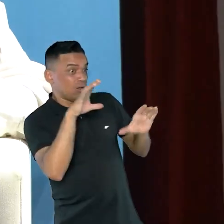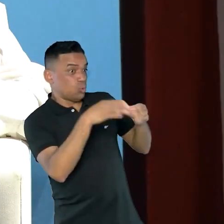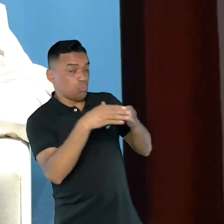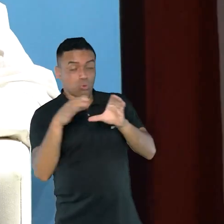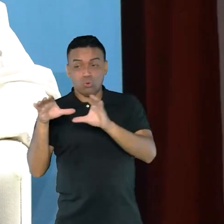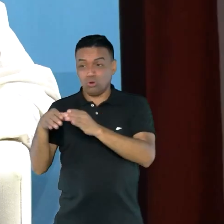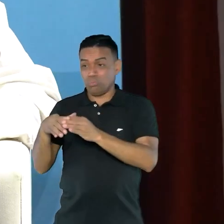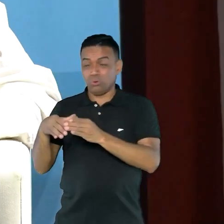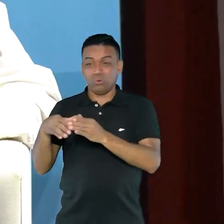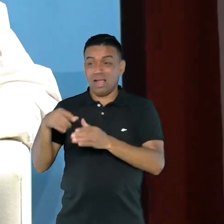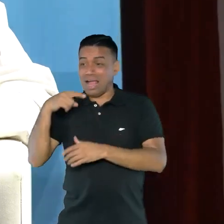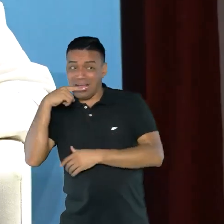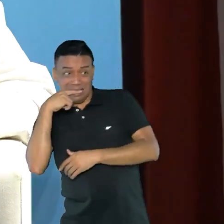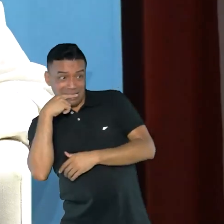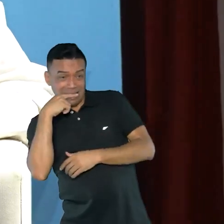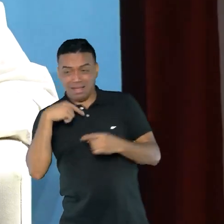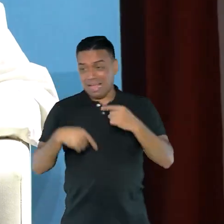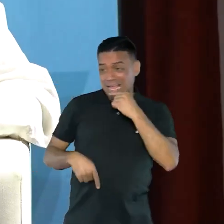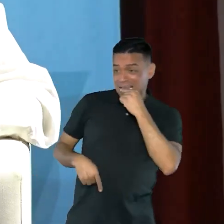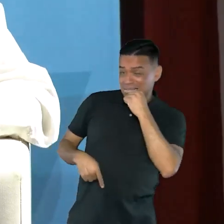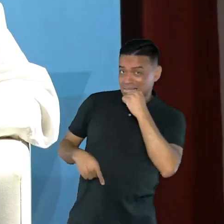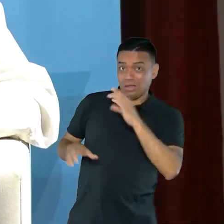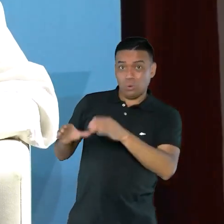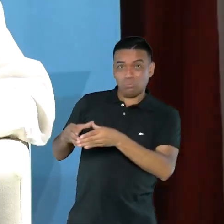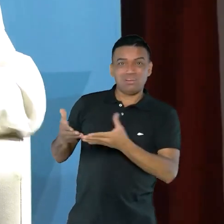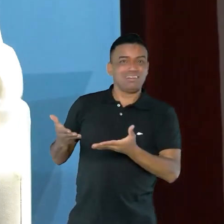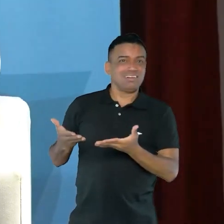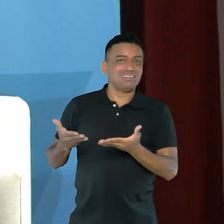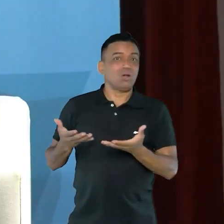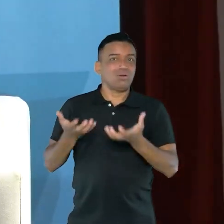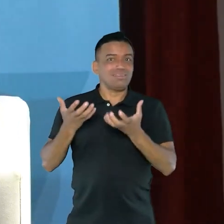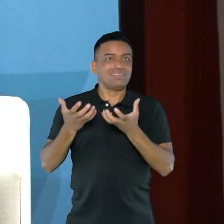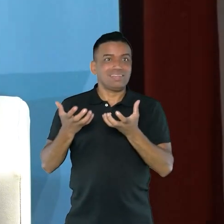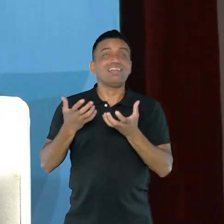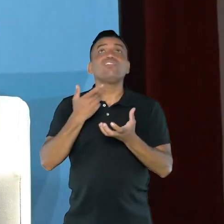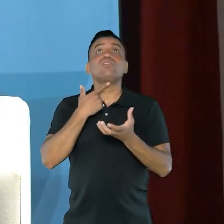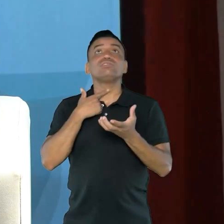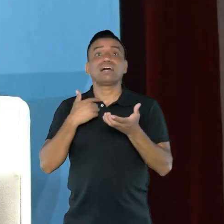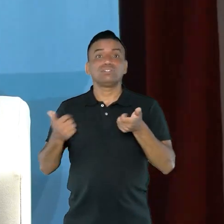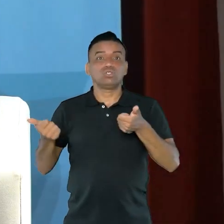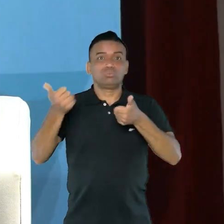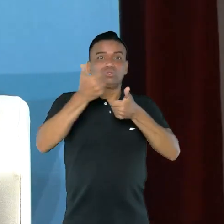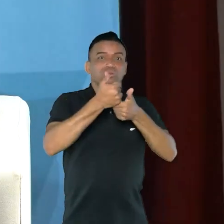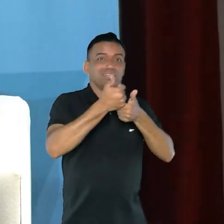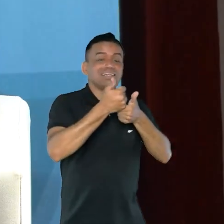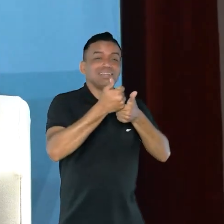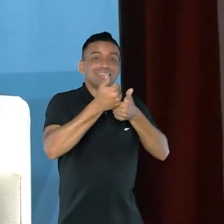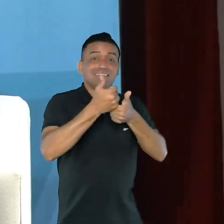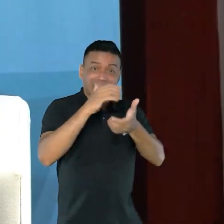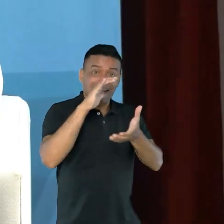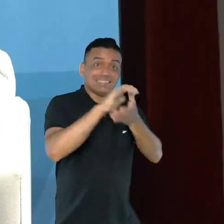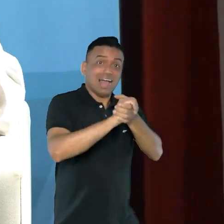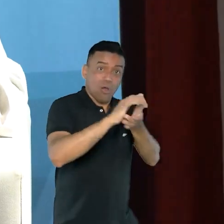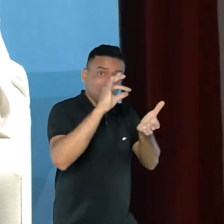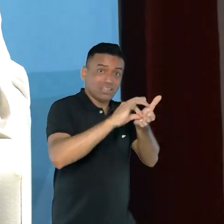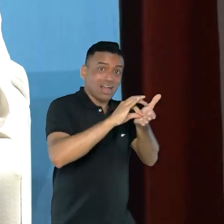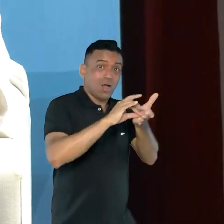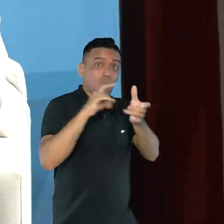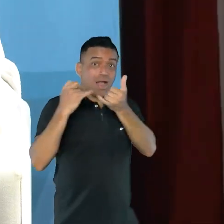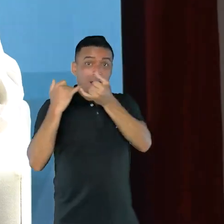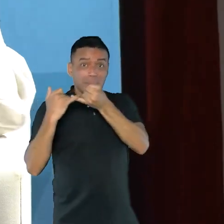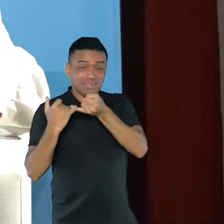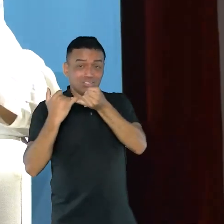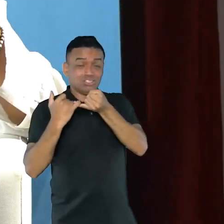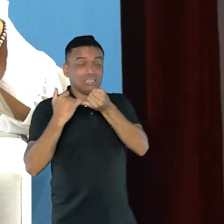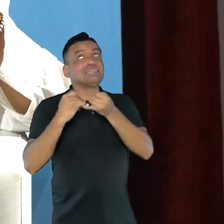as amantes, várias delas, aspiravam em algum momento a alçar essa posição de oficial, especialmente em